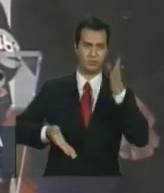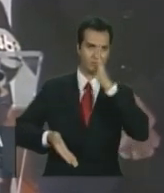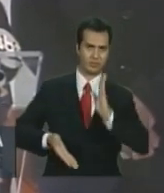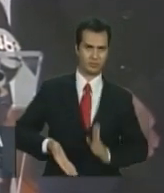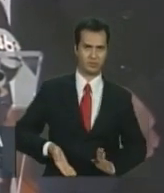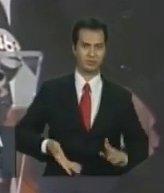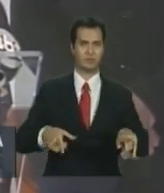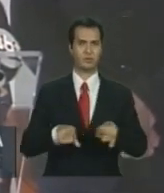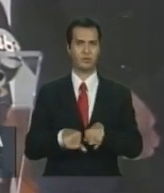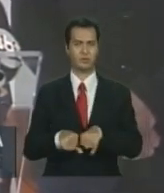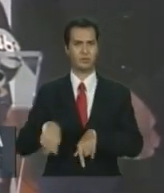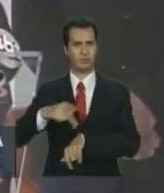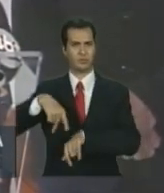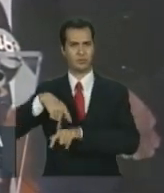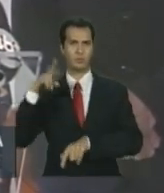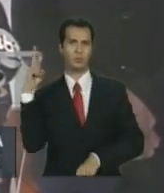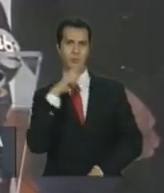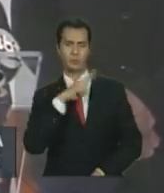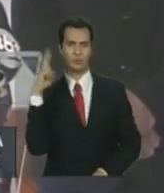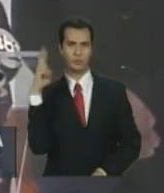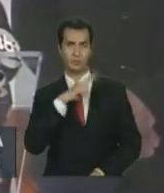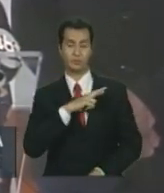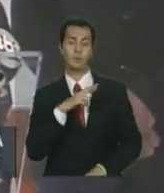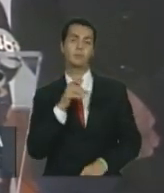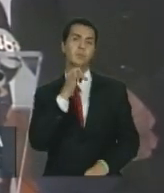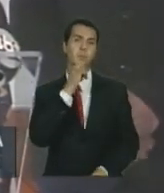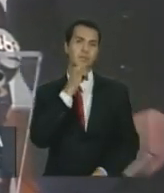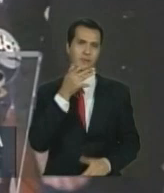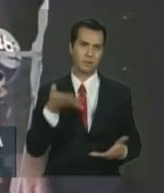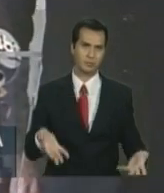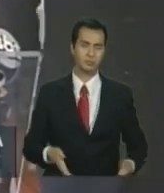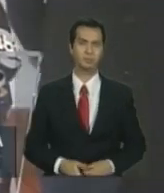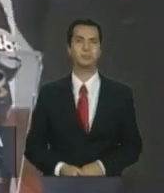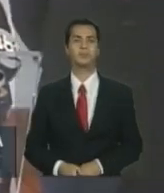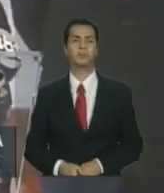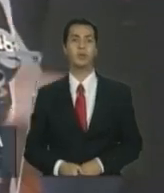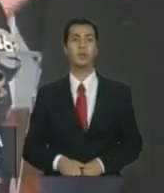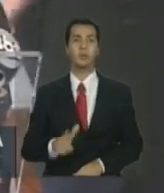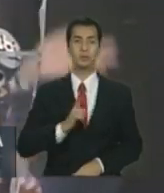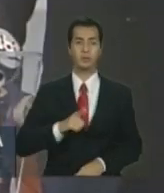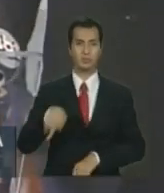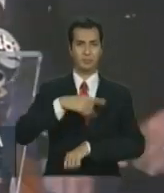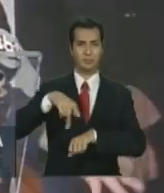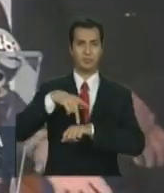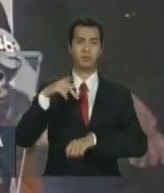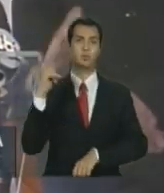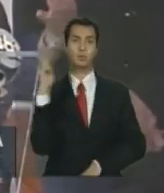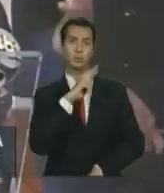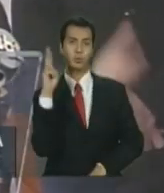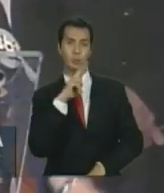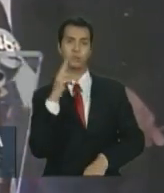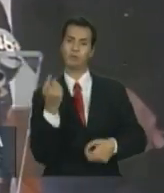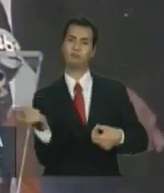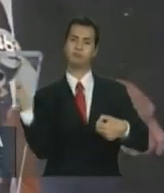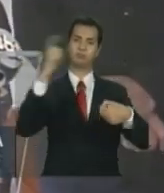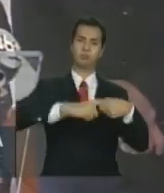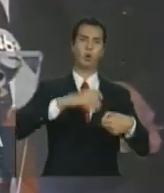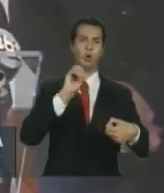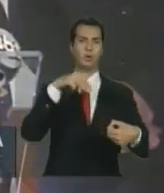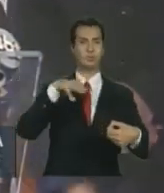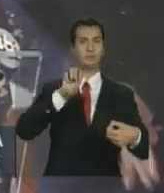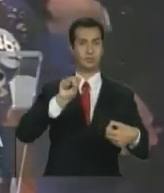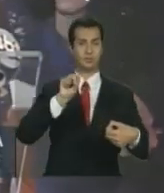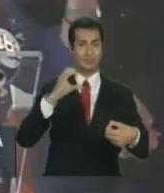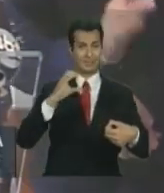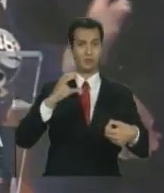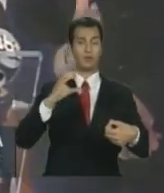Brasil e a Rússia. A saber, por exemplo, a entrada da Rússia na OMC, que nós apoiamos,